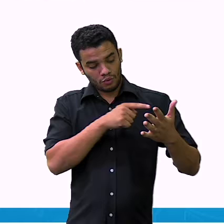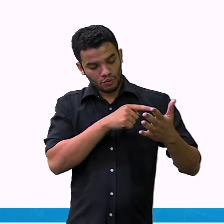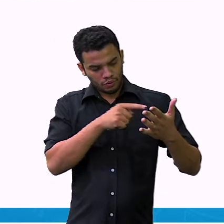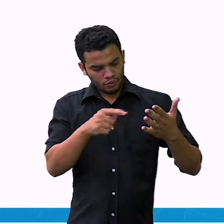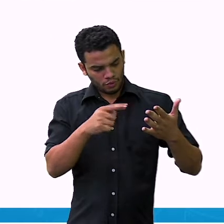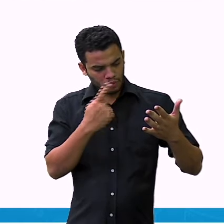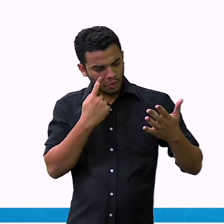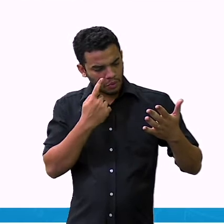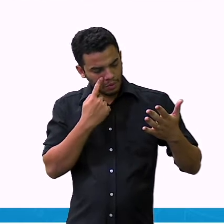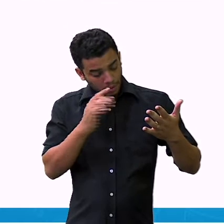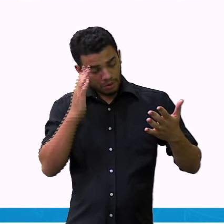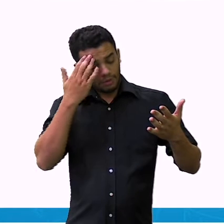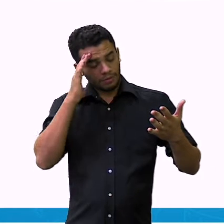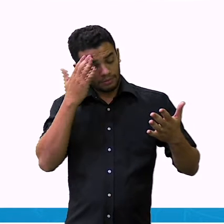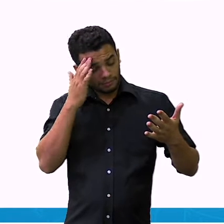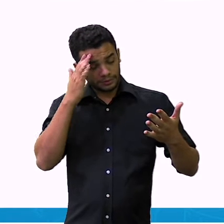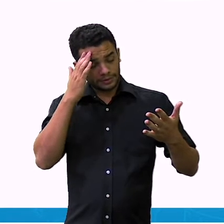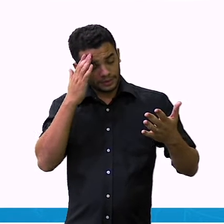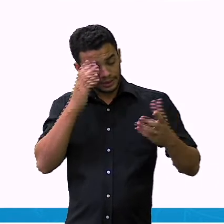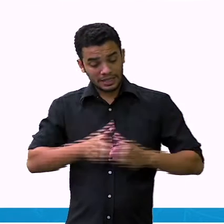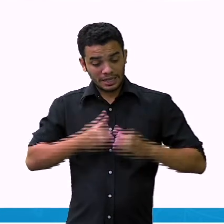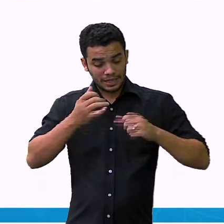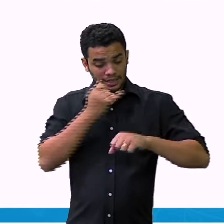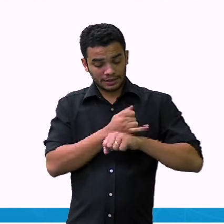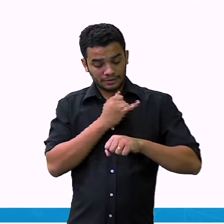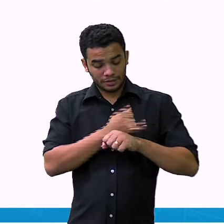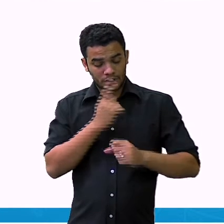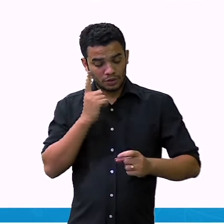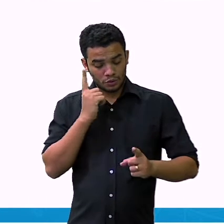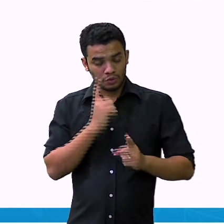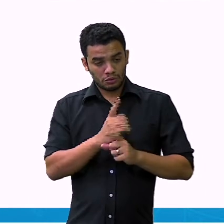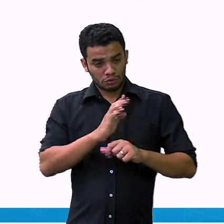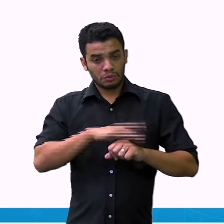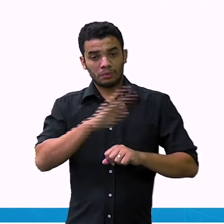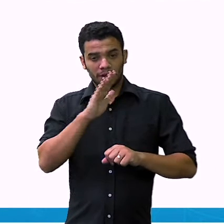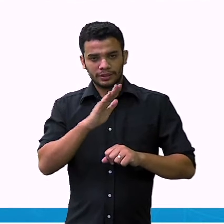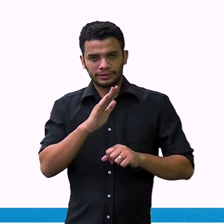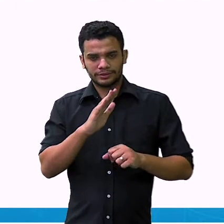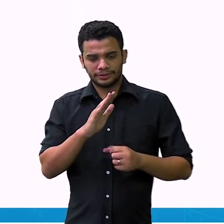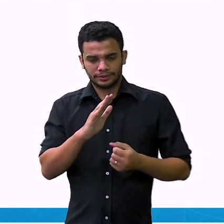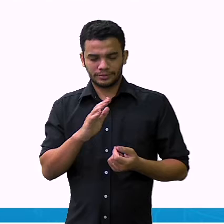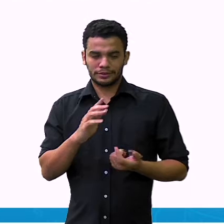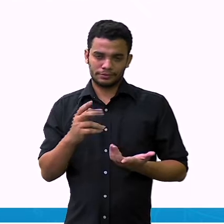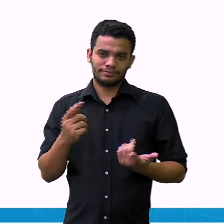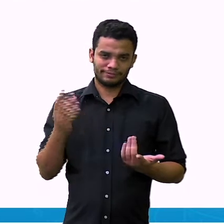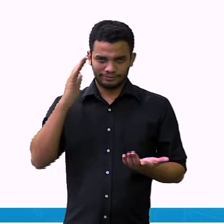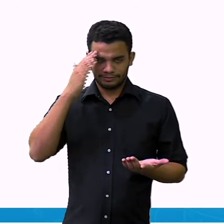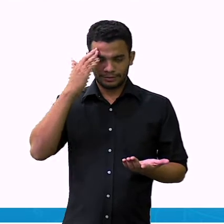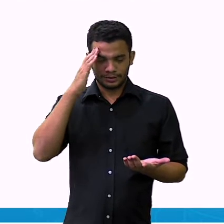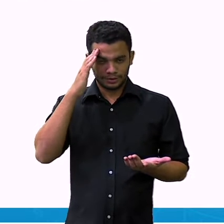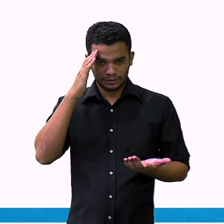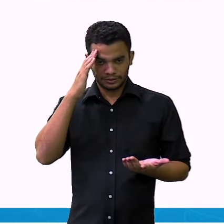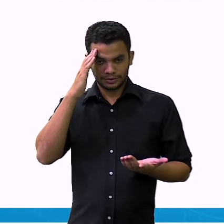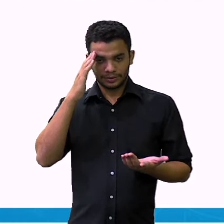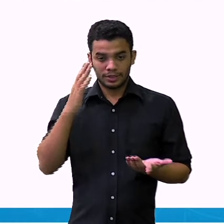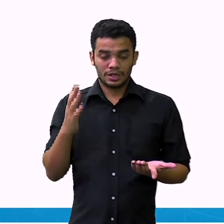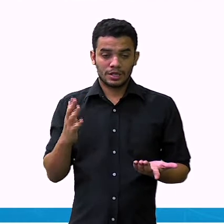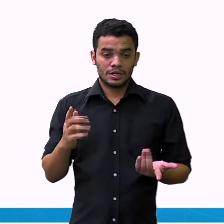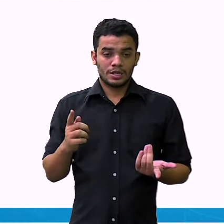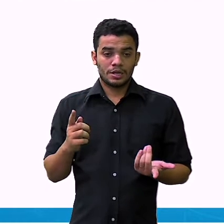mais alta que as demais. Para isso servem os meus gráficos e tabelas, para que eu